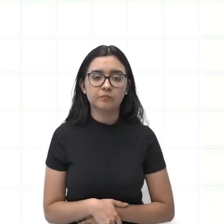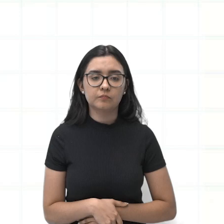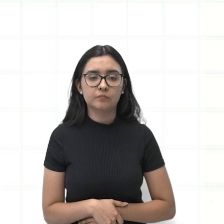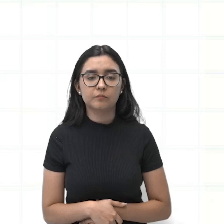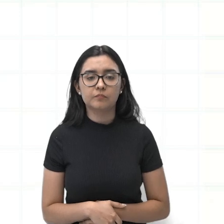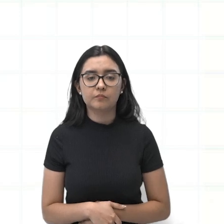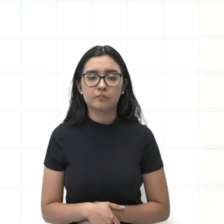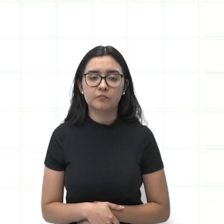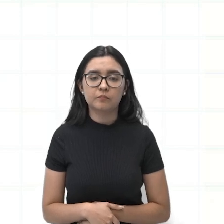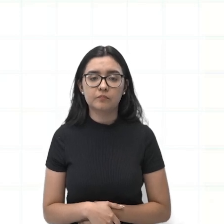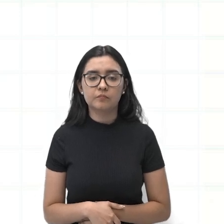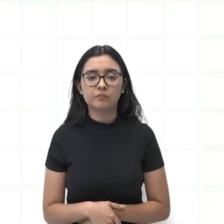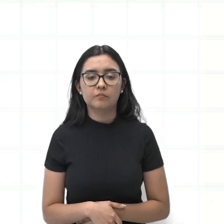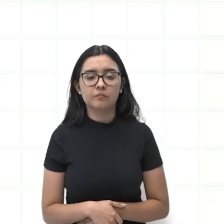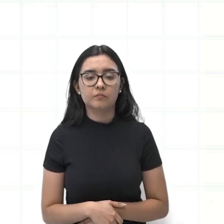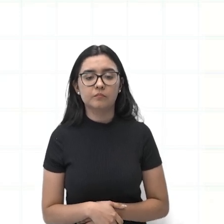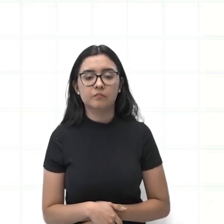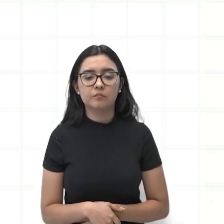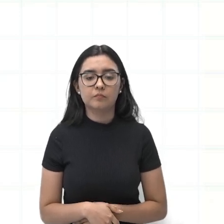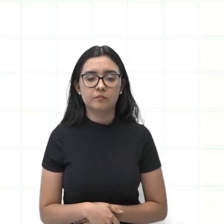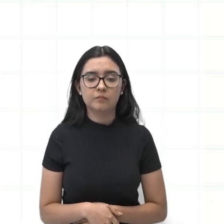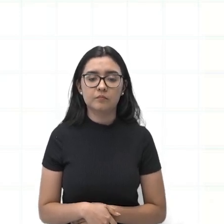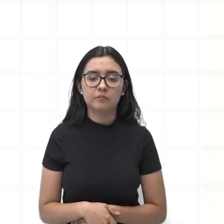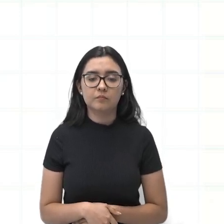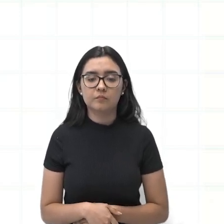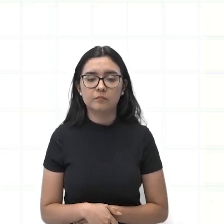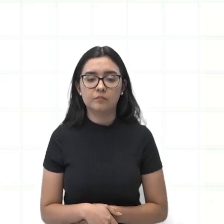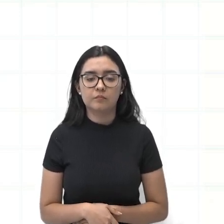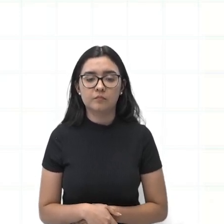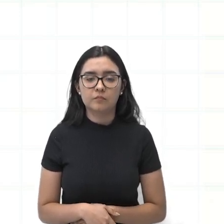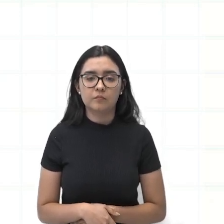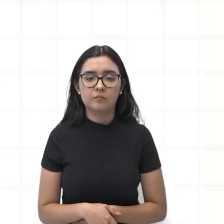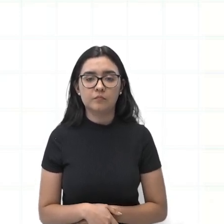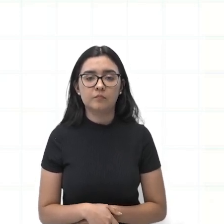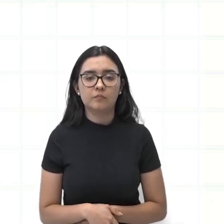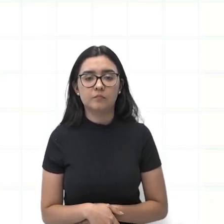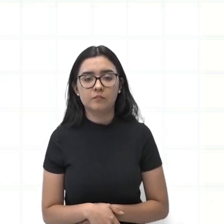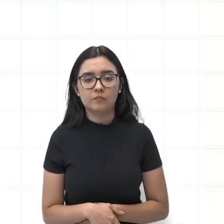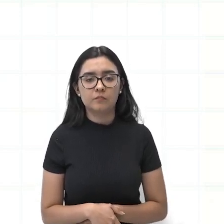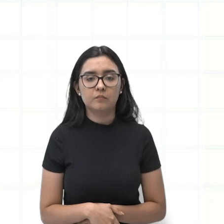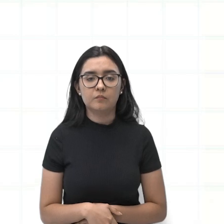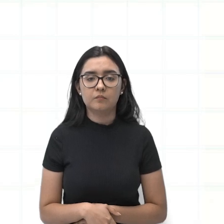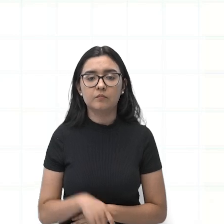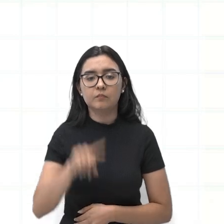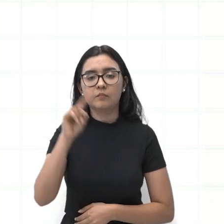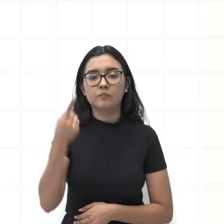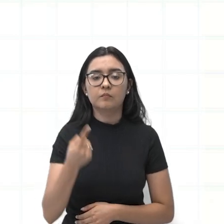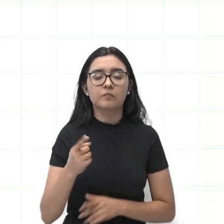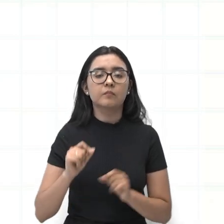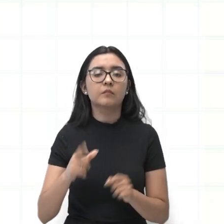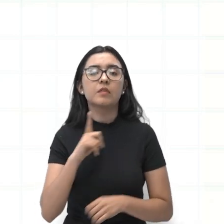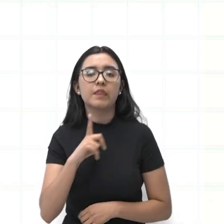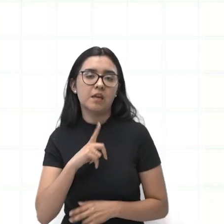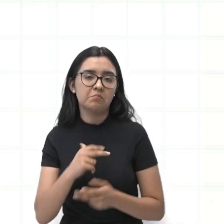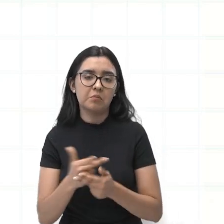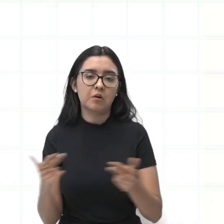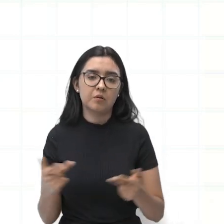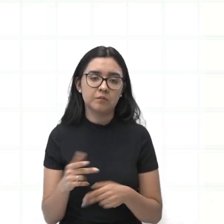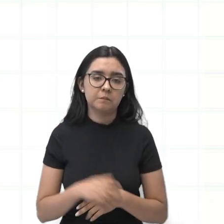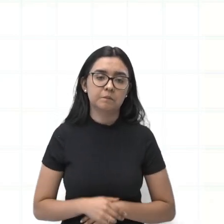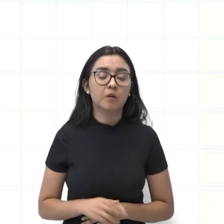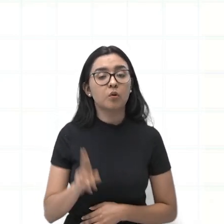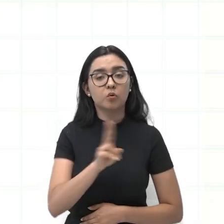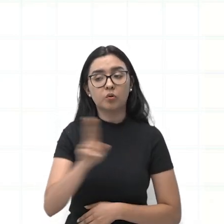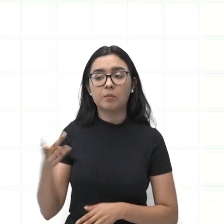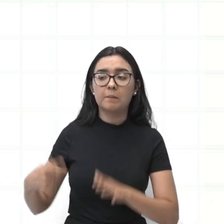What is your teacher's name? Olha só, esse apóstrofo aqui, ele indica posse, ou seja,